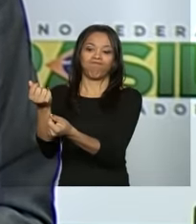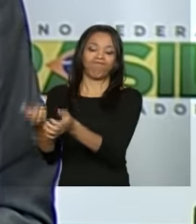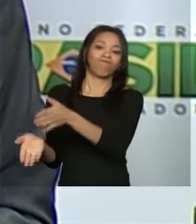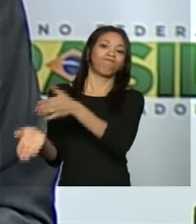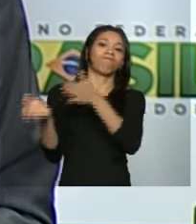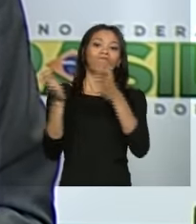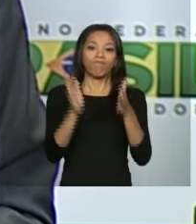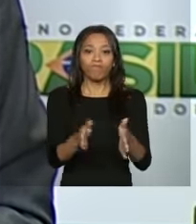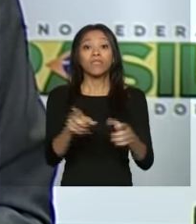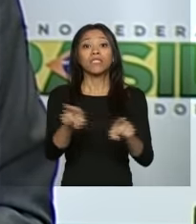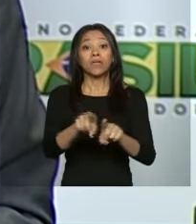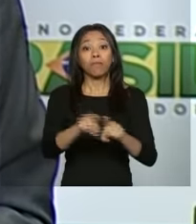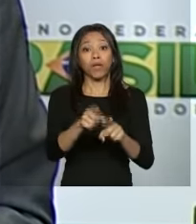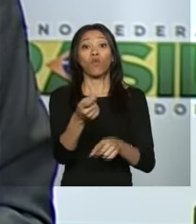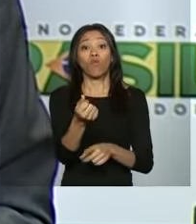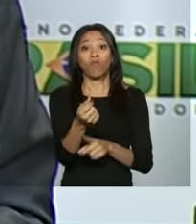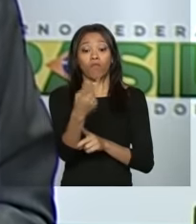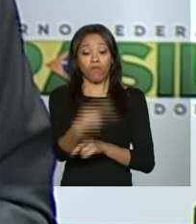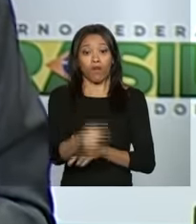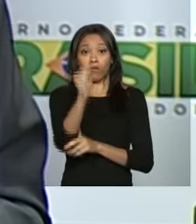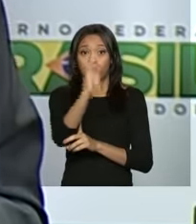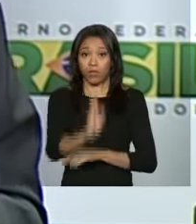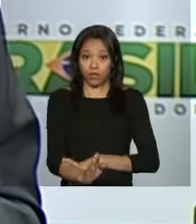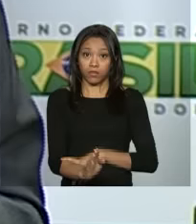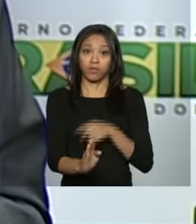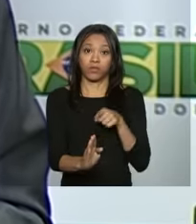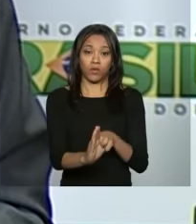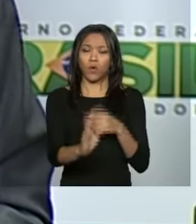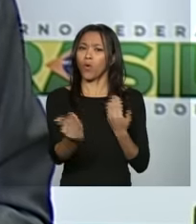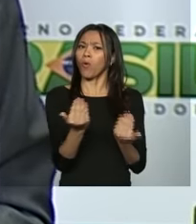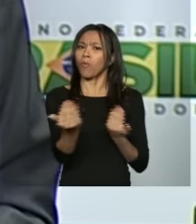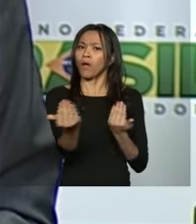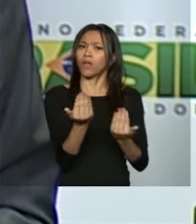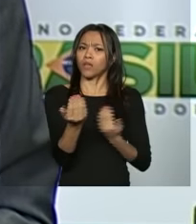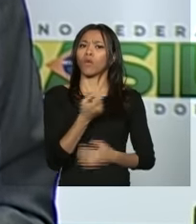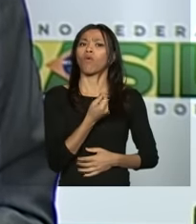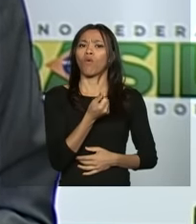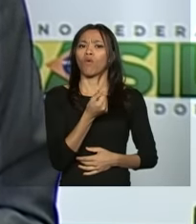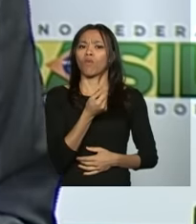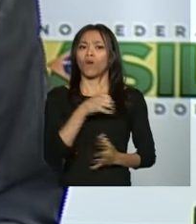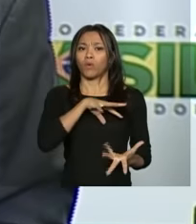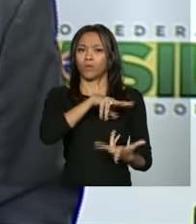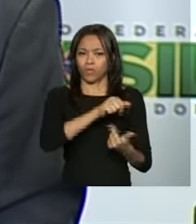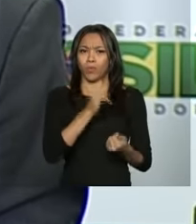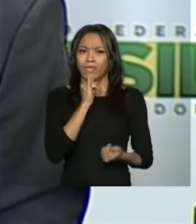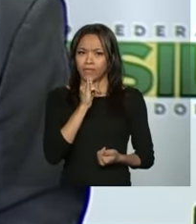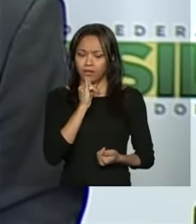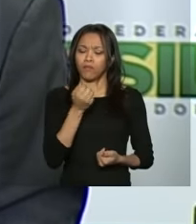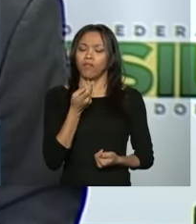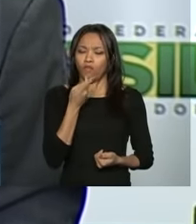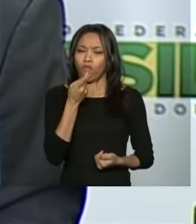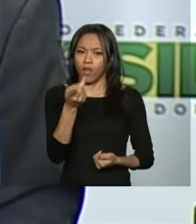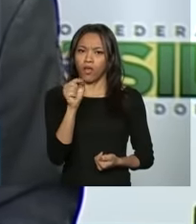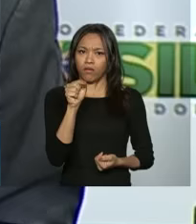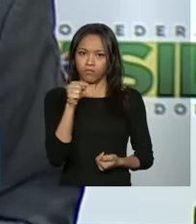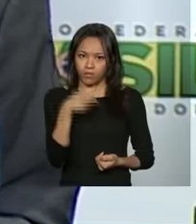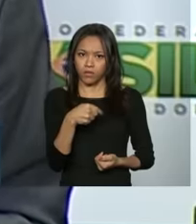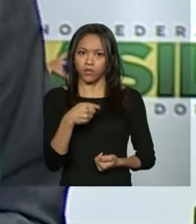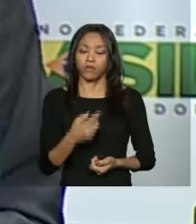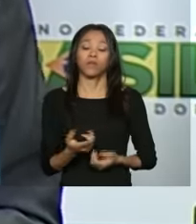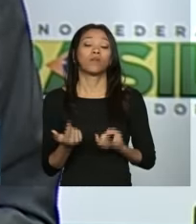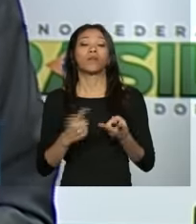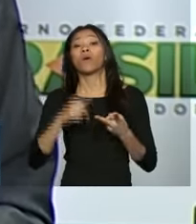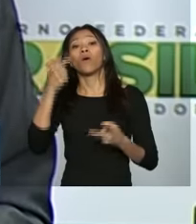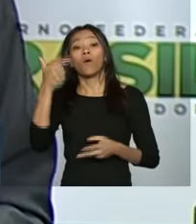do preço praticado no Brasil em relação ao preço internacional nó eu vou mostrar um exemplo em relação a isso